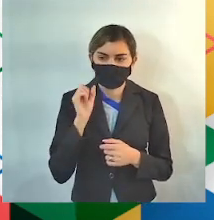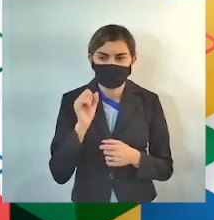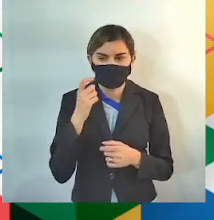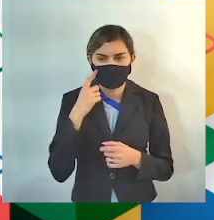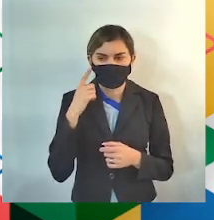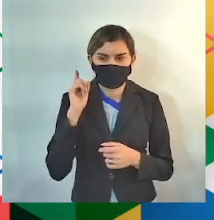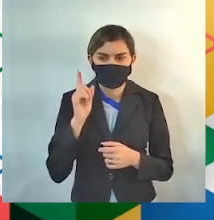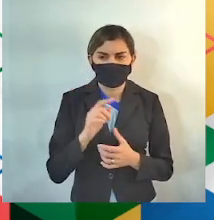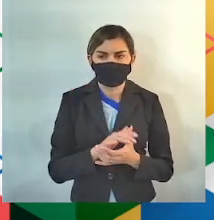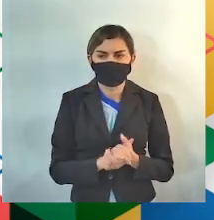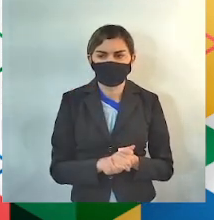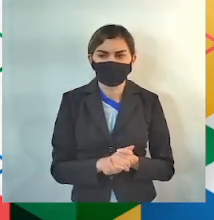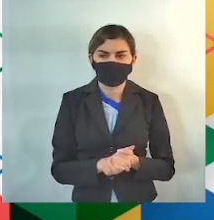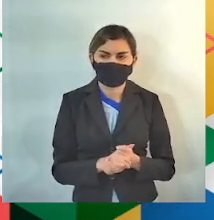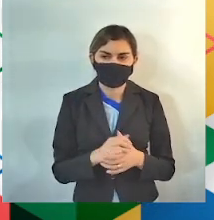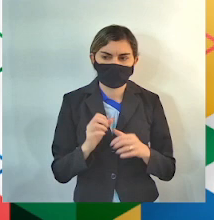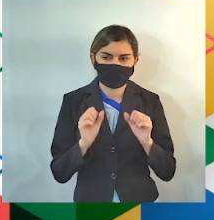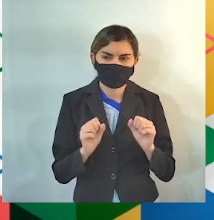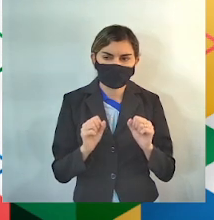ali